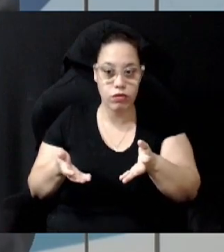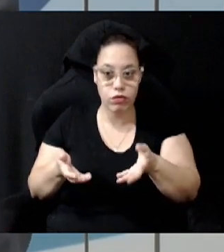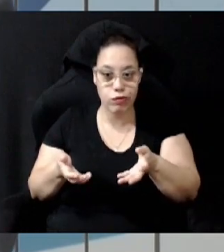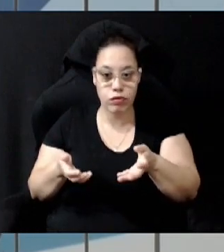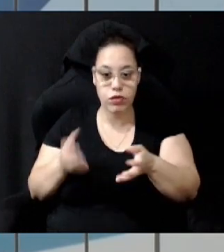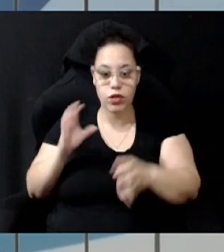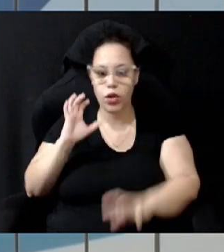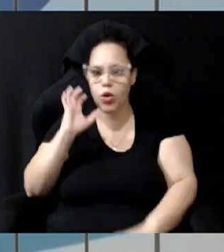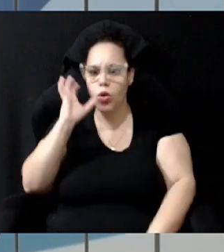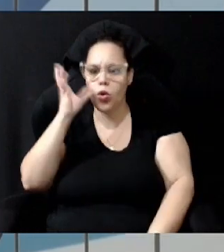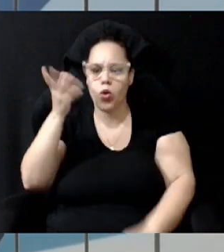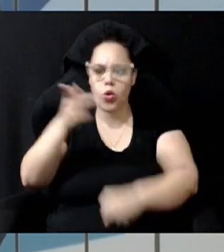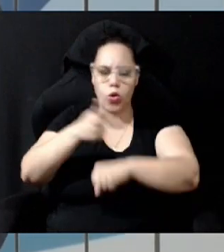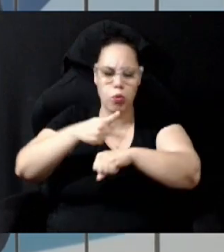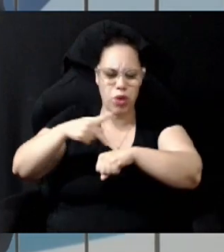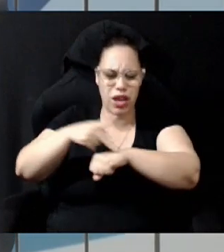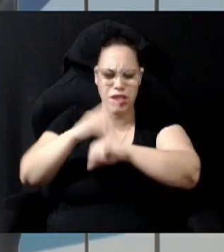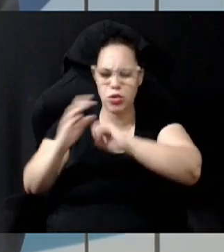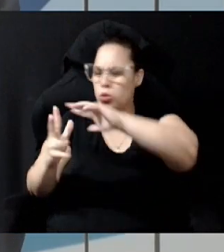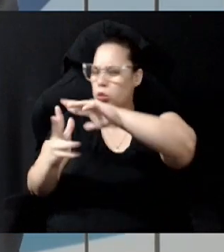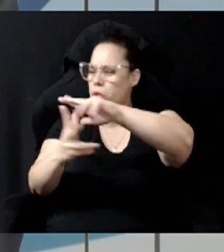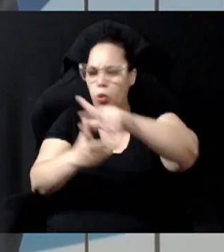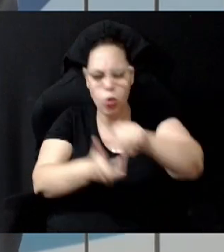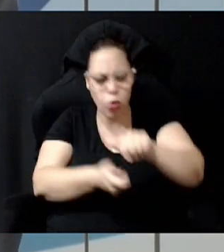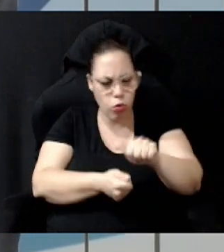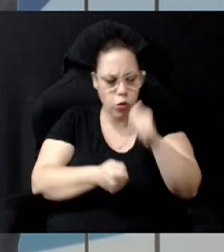países do mundo, em toda a Europa